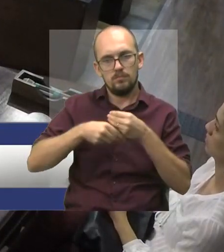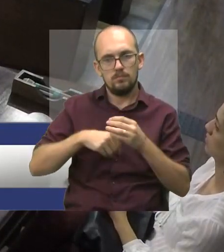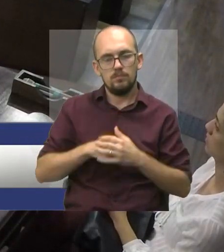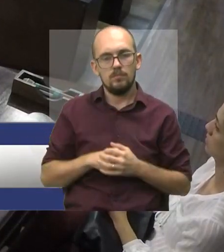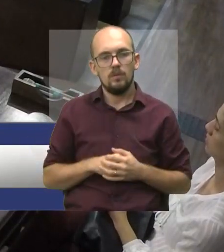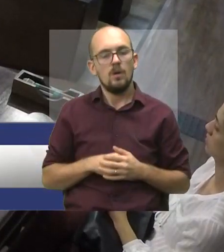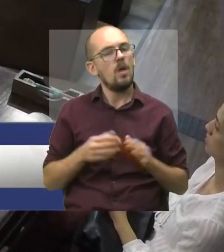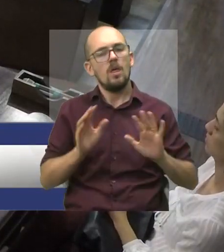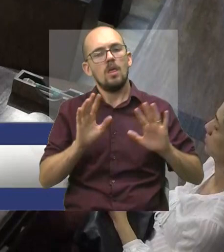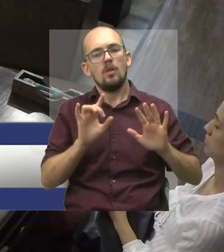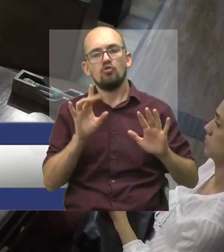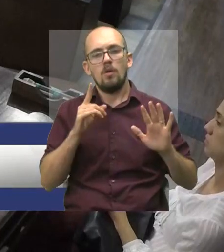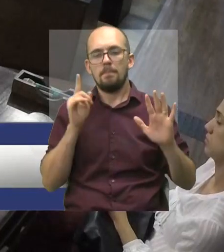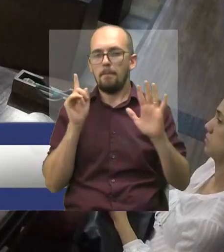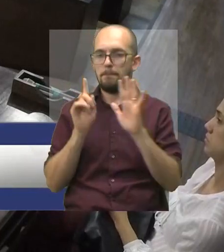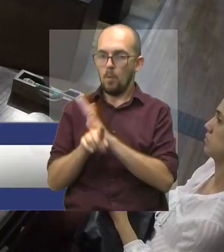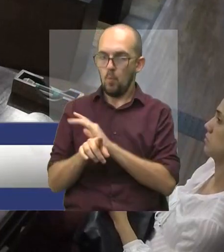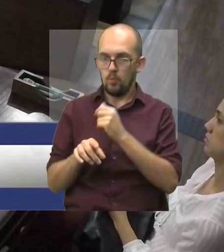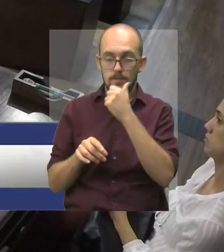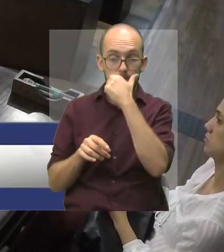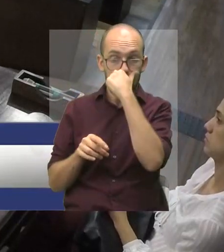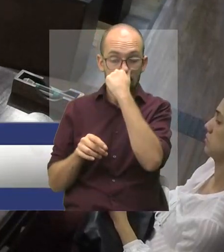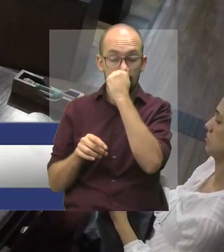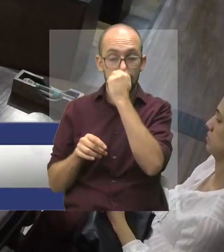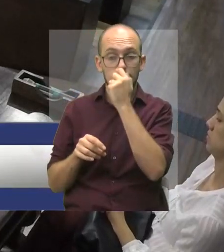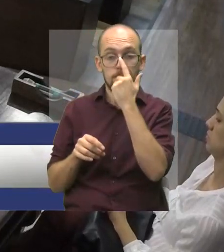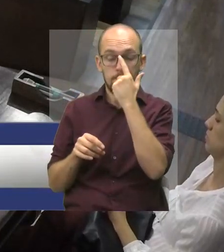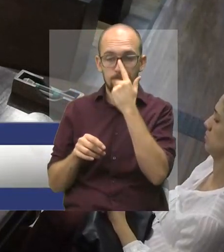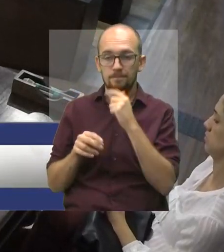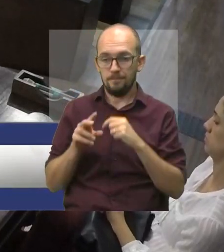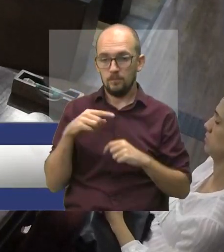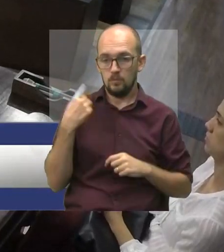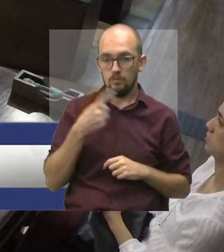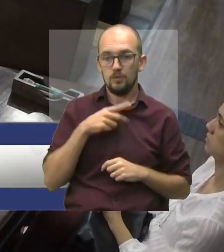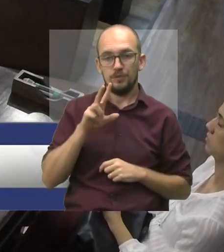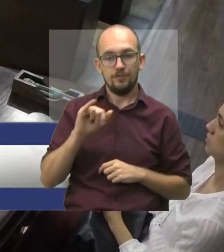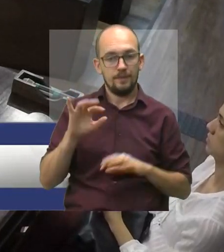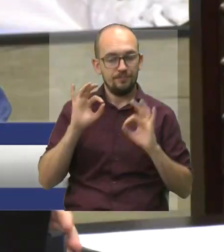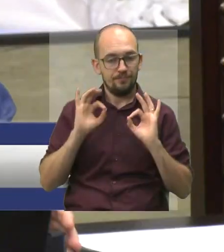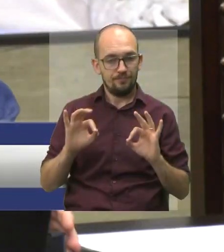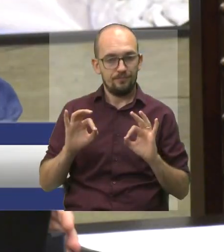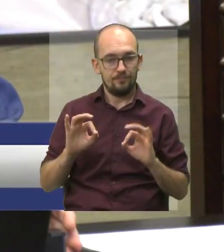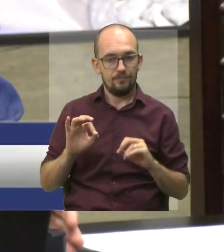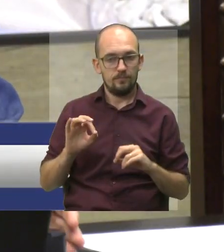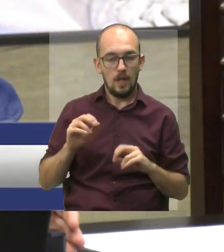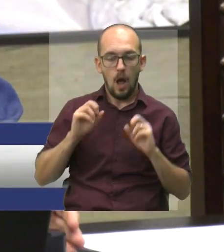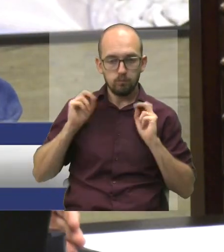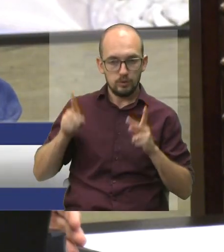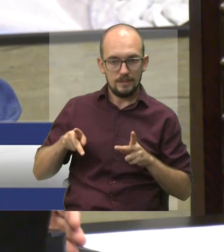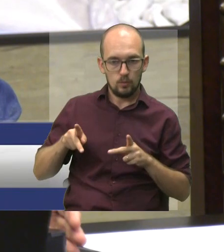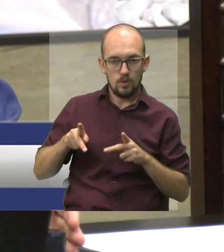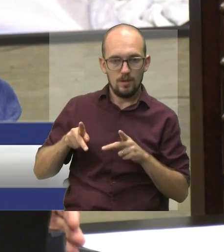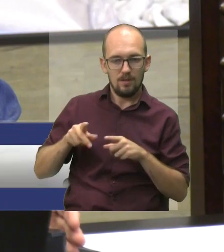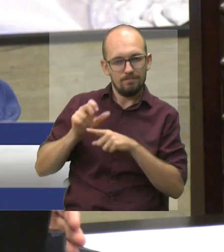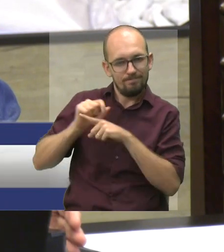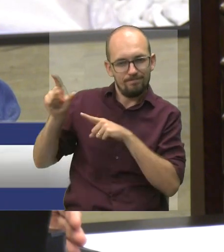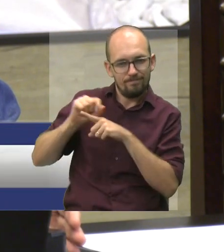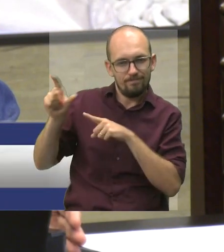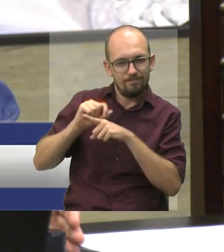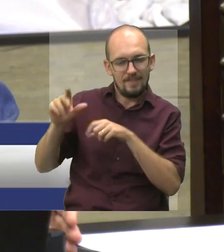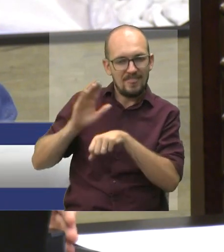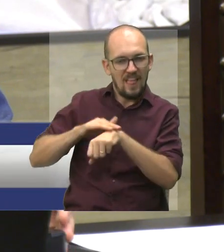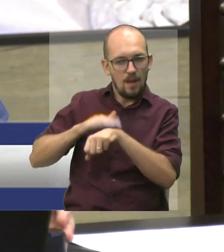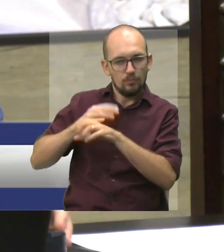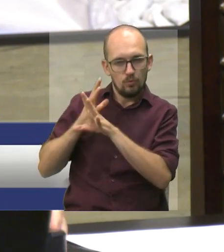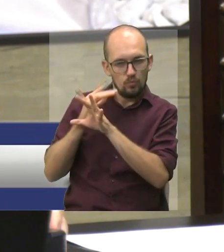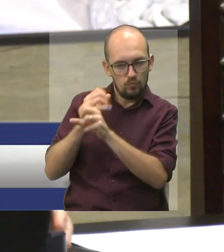É assim, então nós vamos ter a extinção da aposentadoria por contribuição, por tempo de